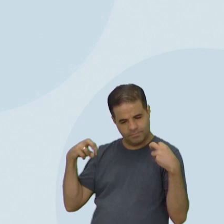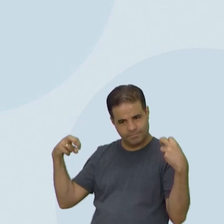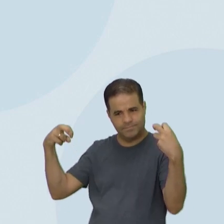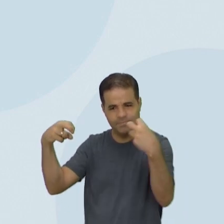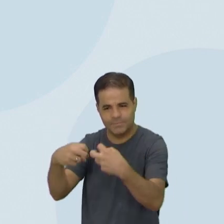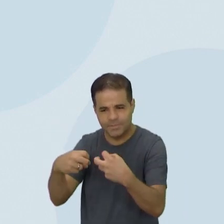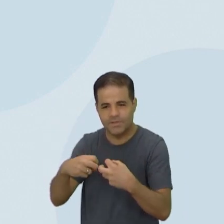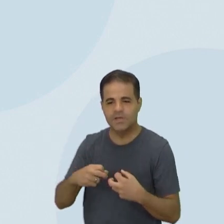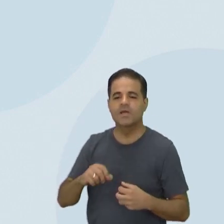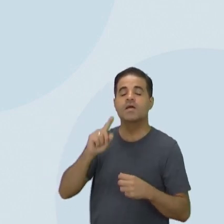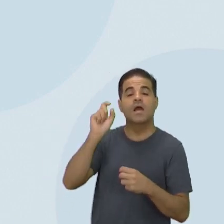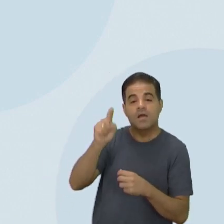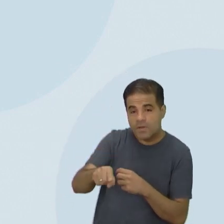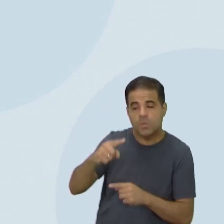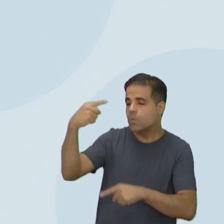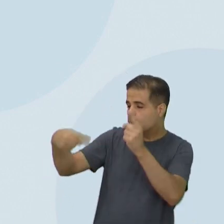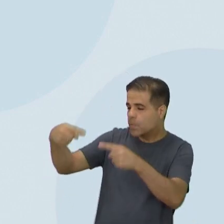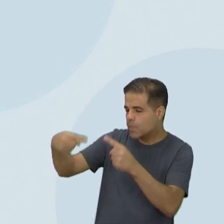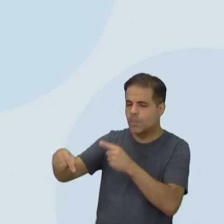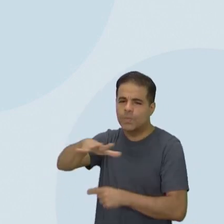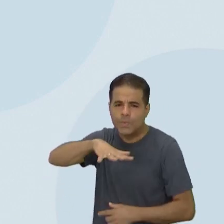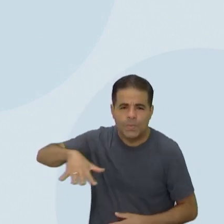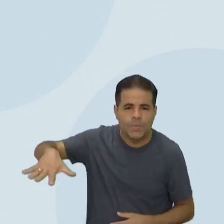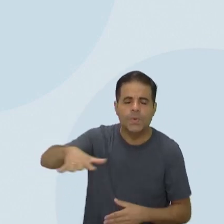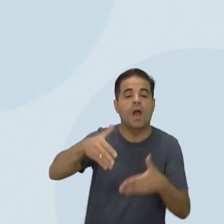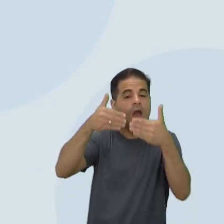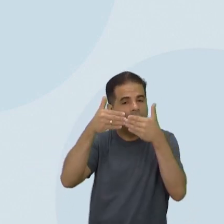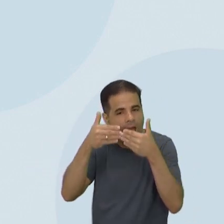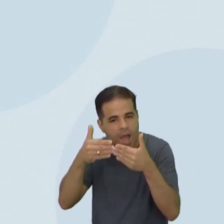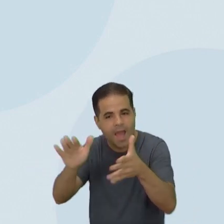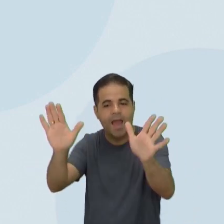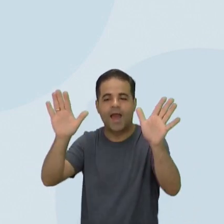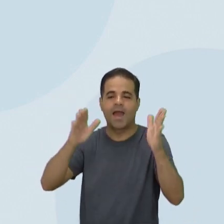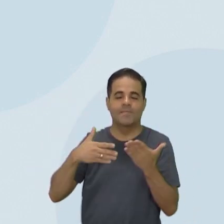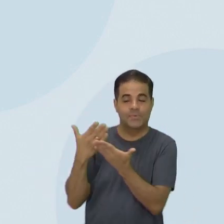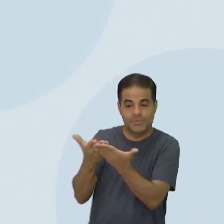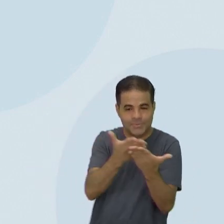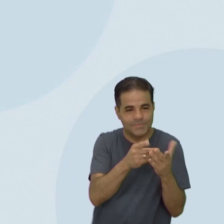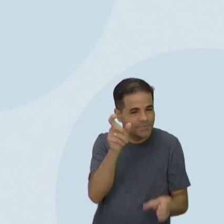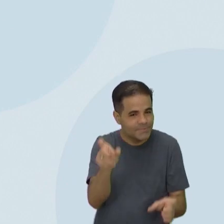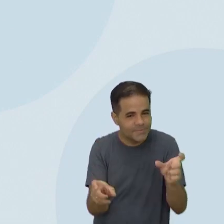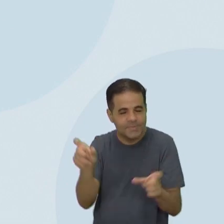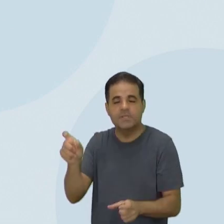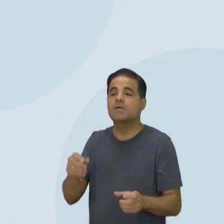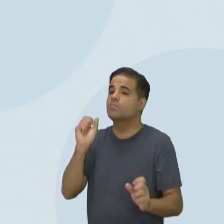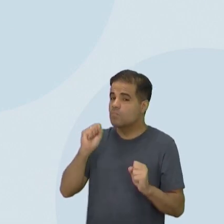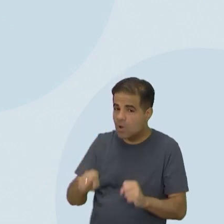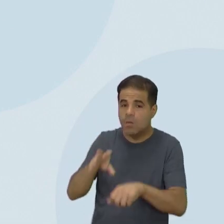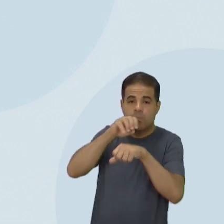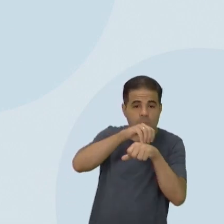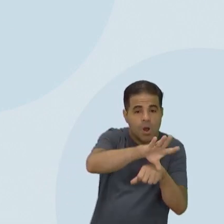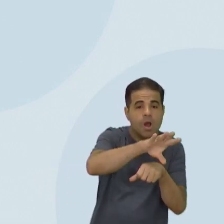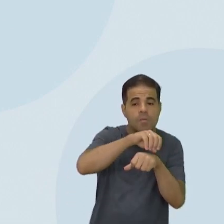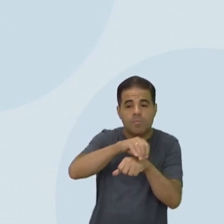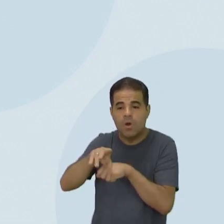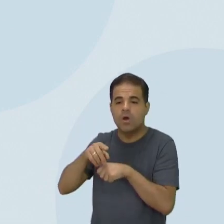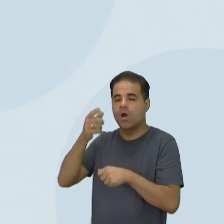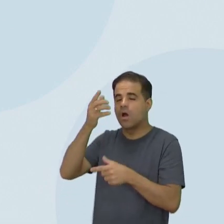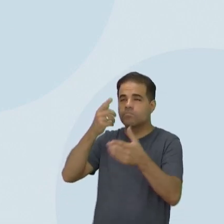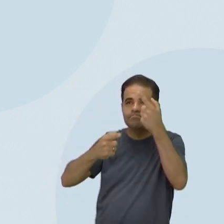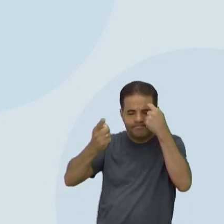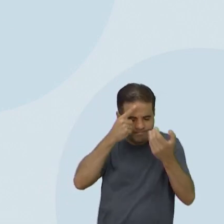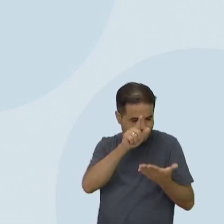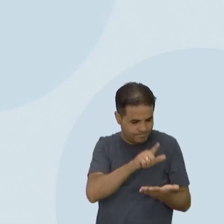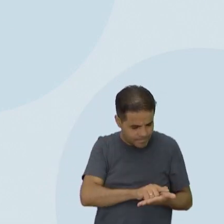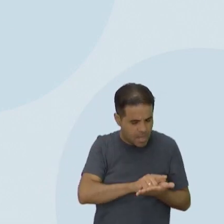de estações, se faz um debate geral, se abre para que os estudantes possam colocar as ideias que foram colocadas no papel, que